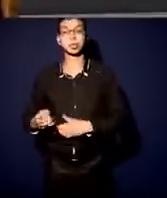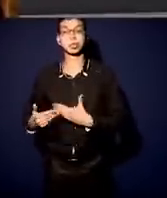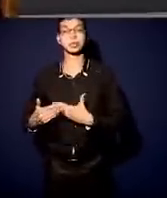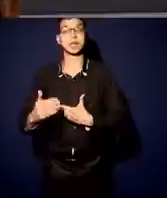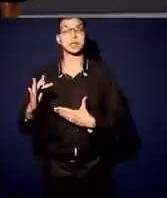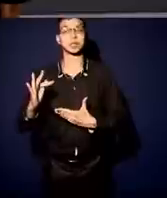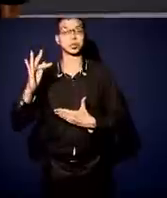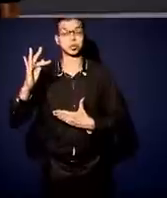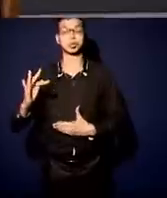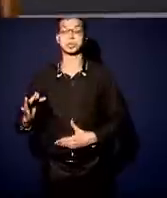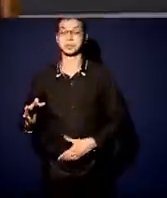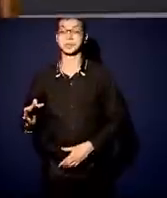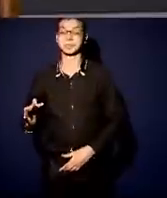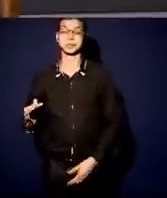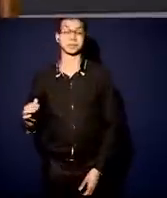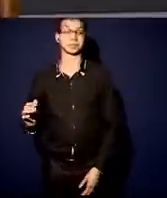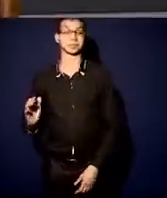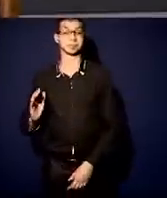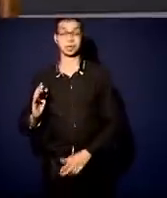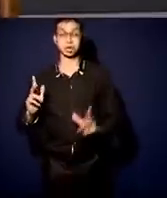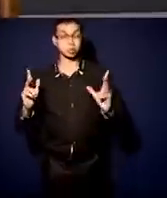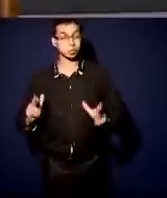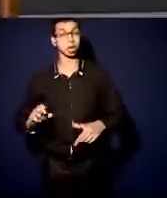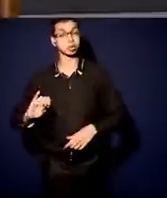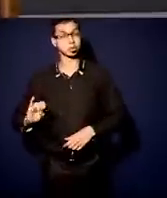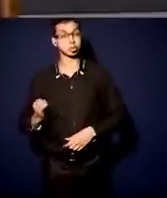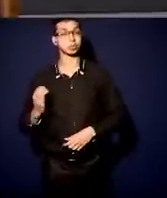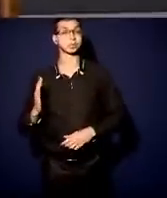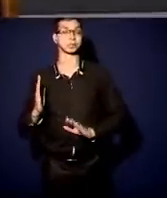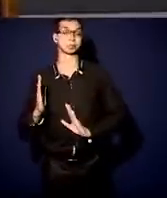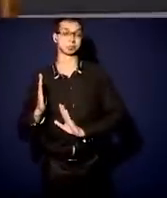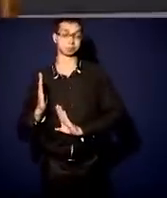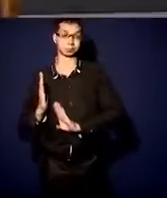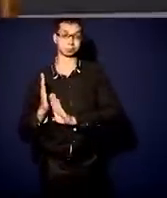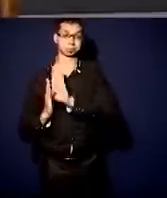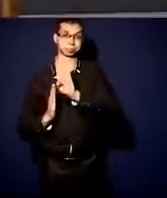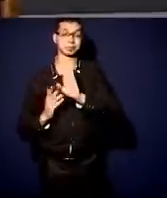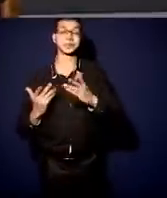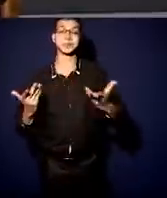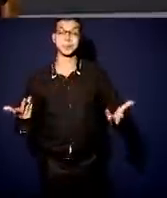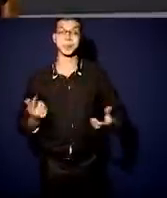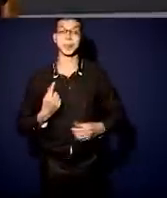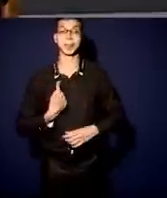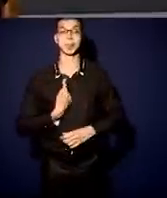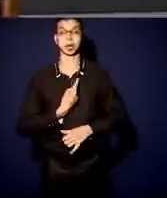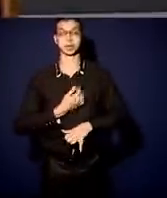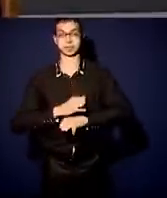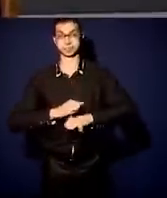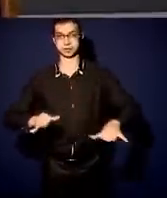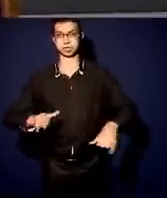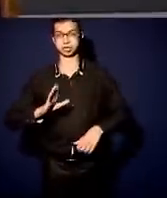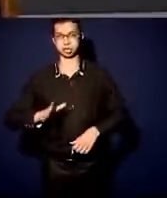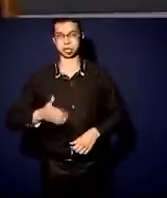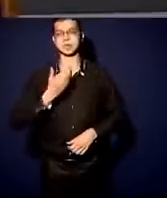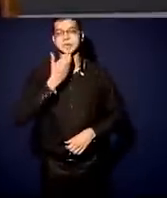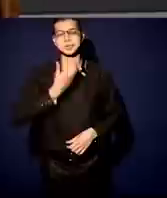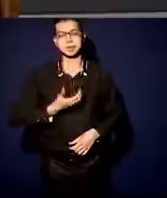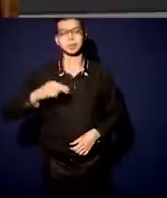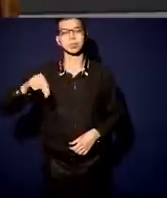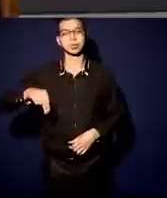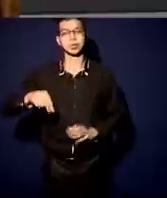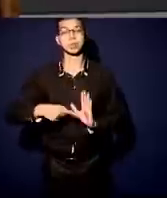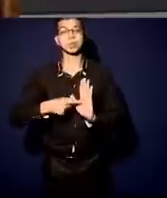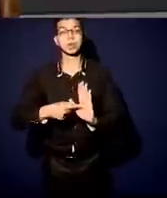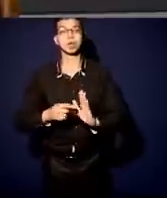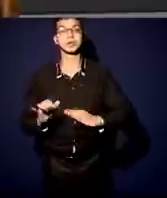abrir espaço para ter um banco central e corte juros como a gente estava discutindo em novembro dezembro a gente tem que mostrar essa